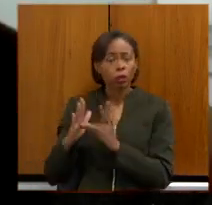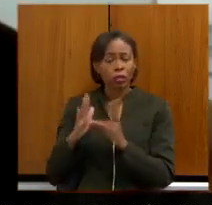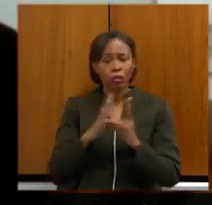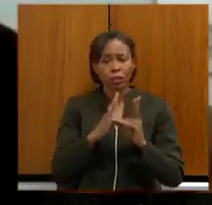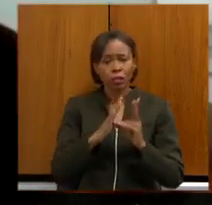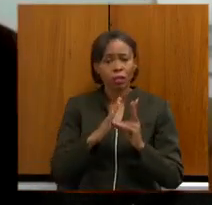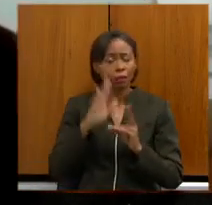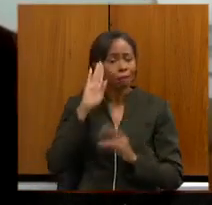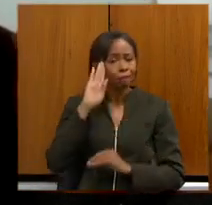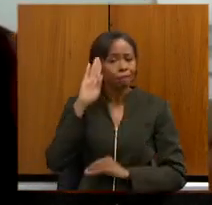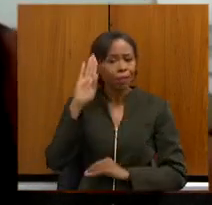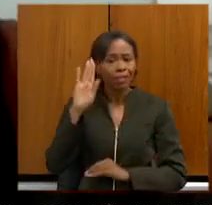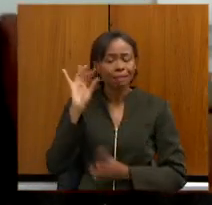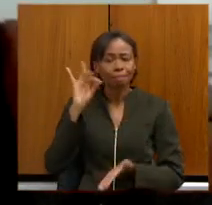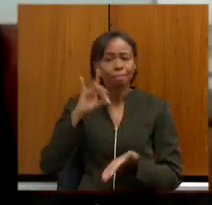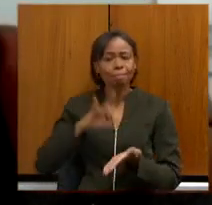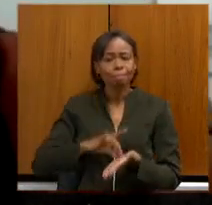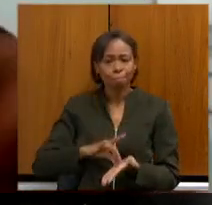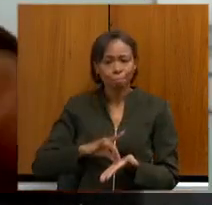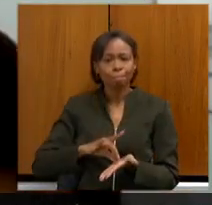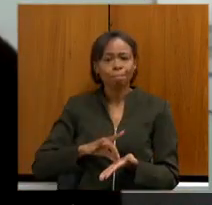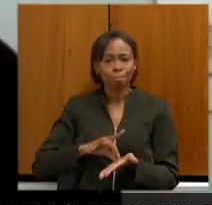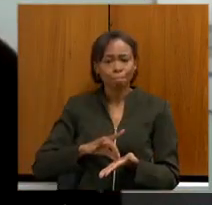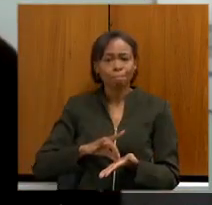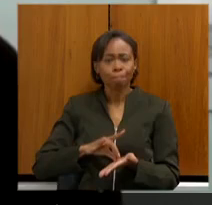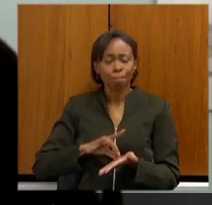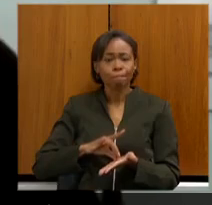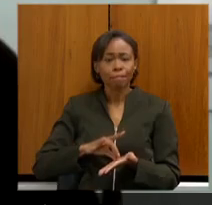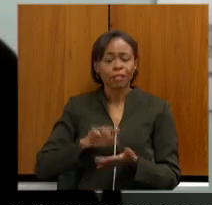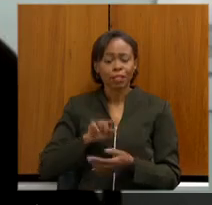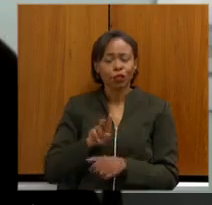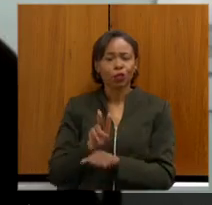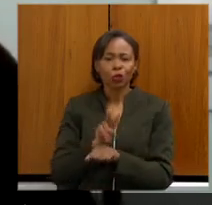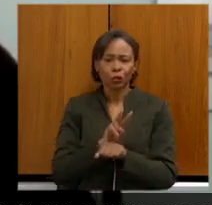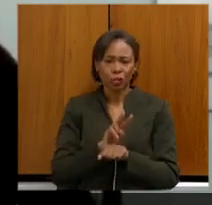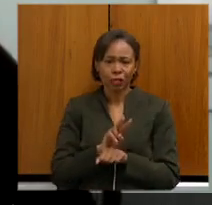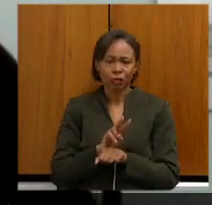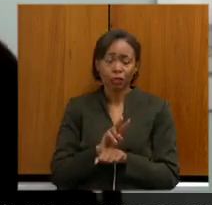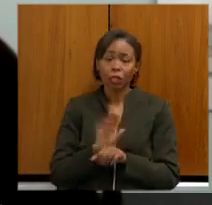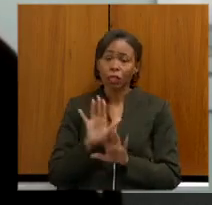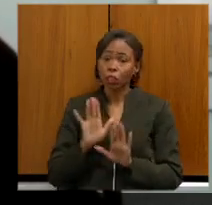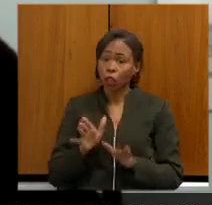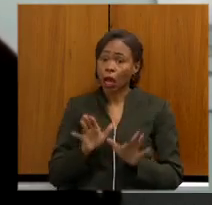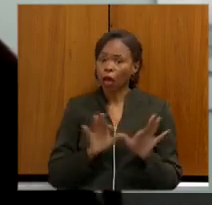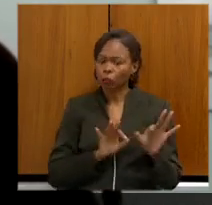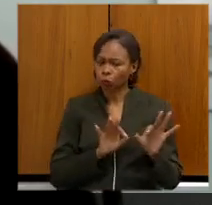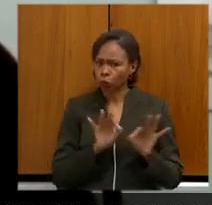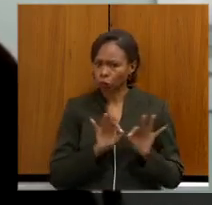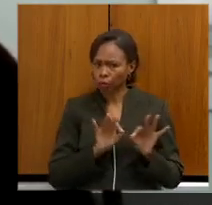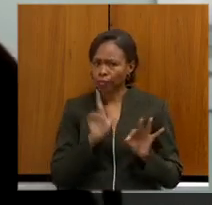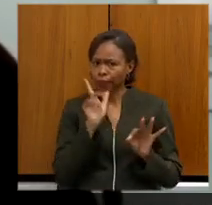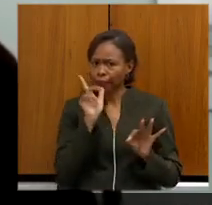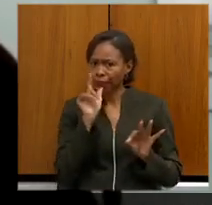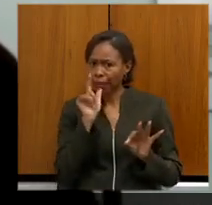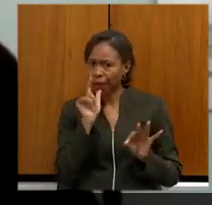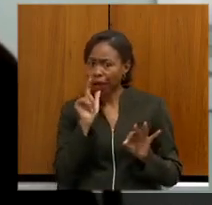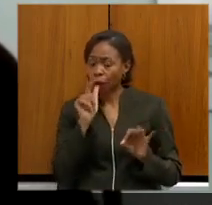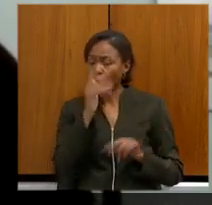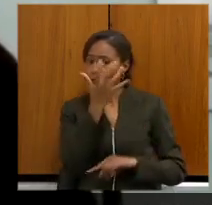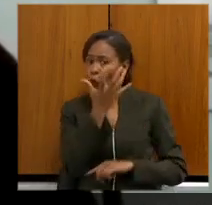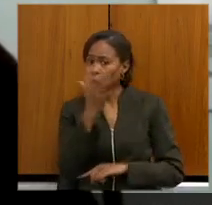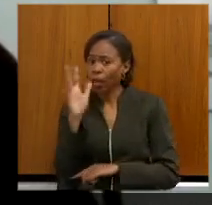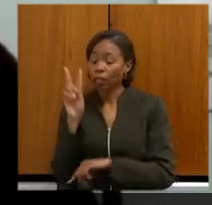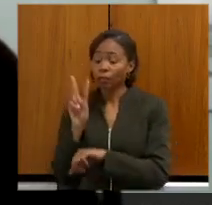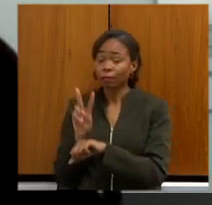legítimos Guardiões Estão realizando o projeto de agrofloresta e de recuperação ambiental e